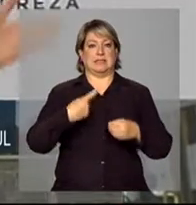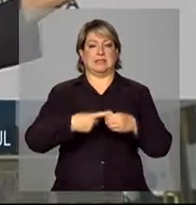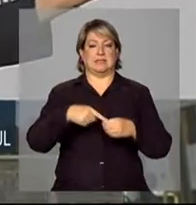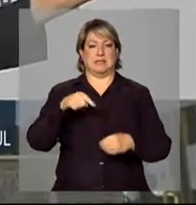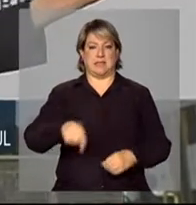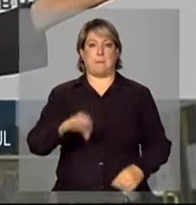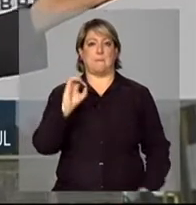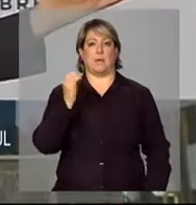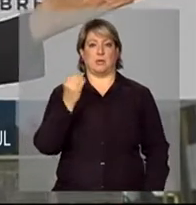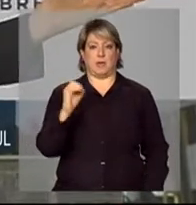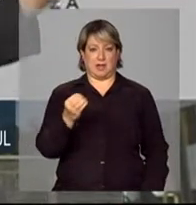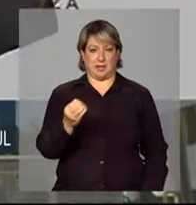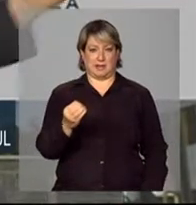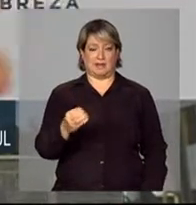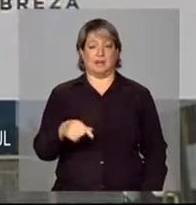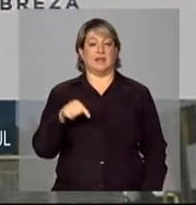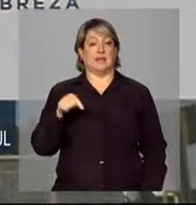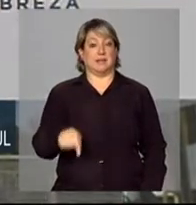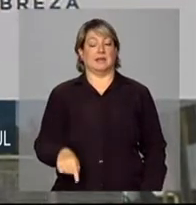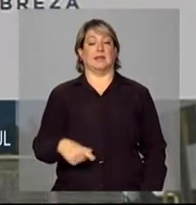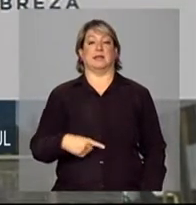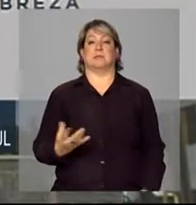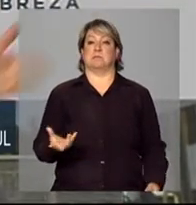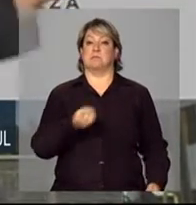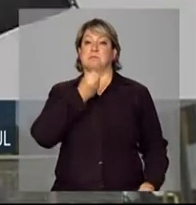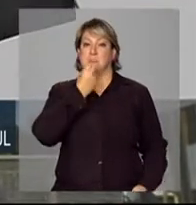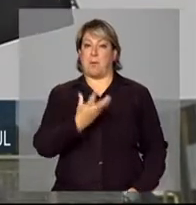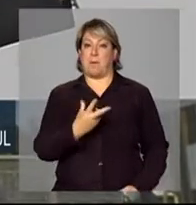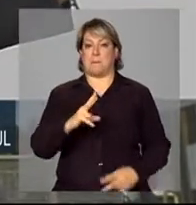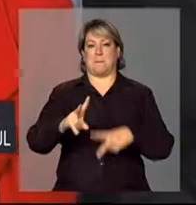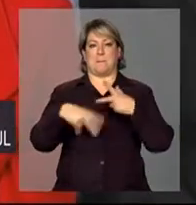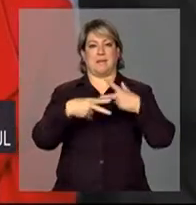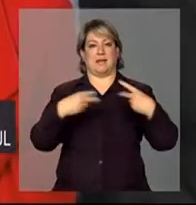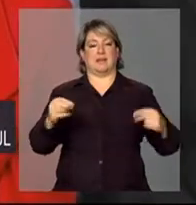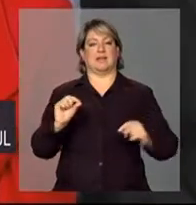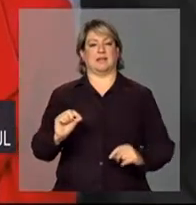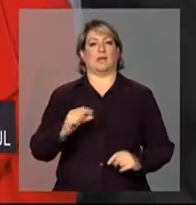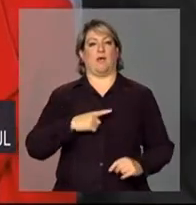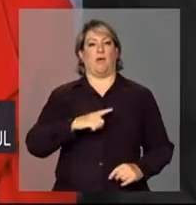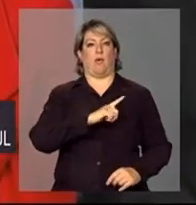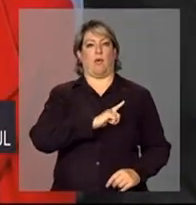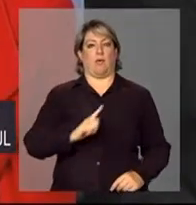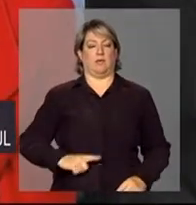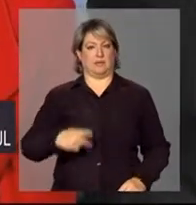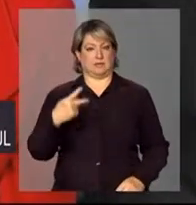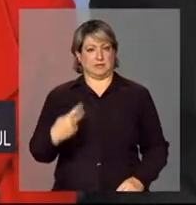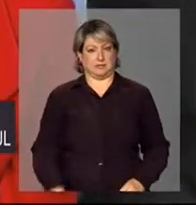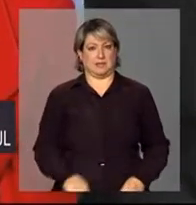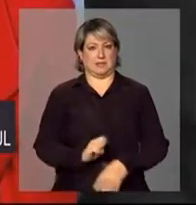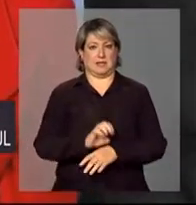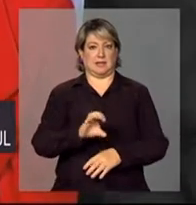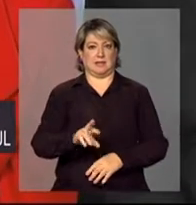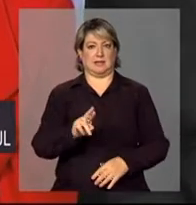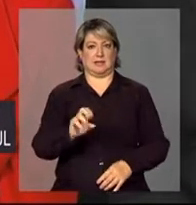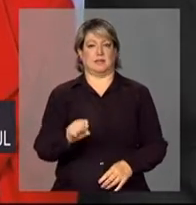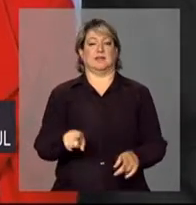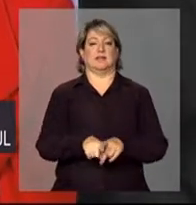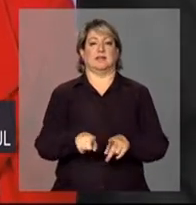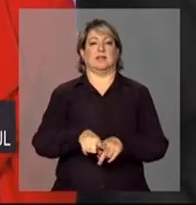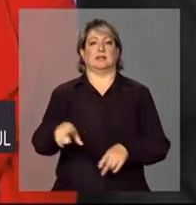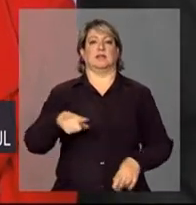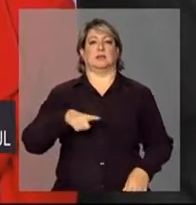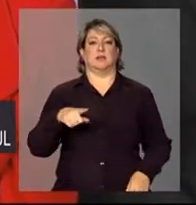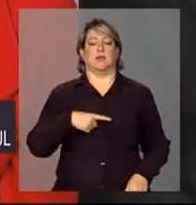Então, sem dúvida nenhuma, este é um grande presente que o governo do Estado, governo federal, juntamente com a